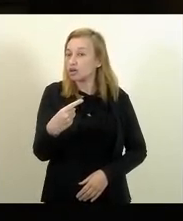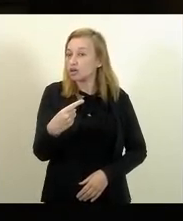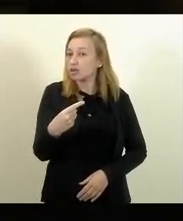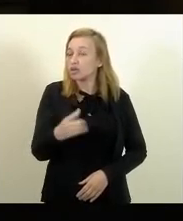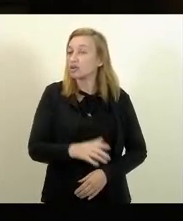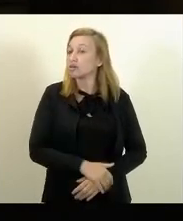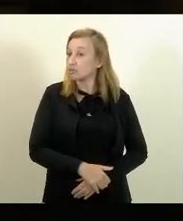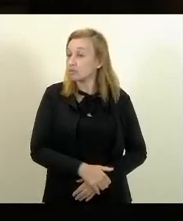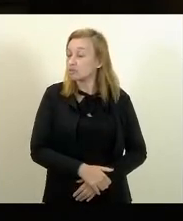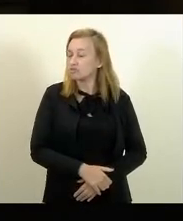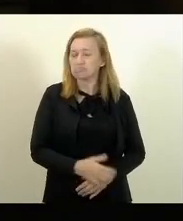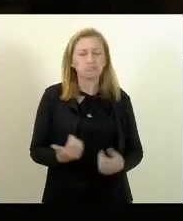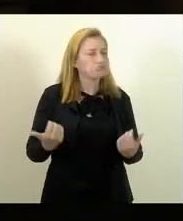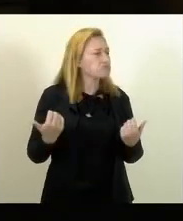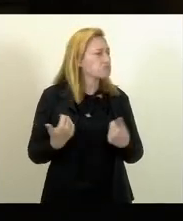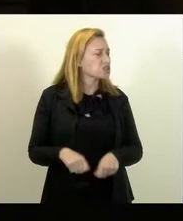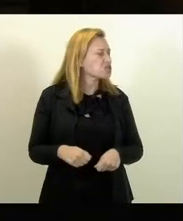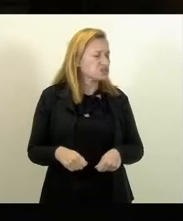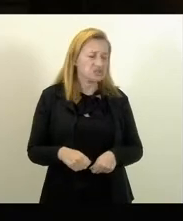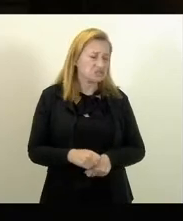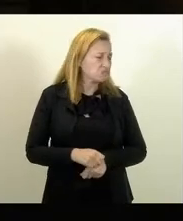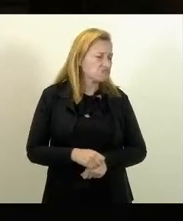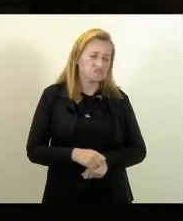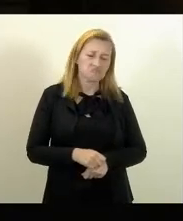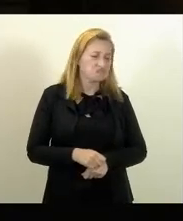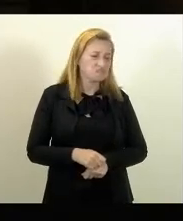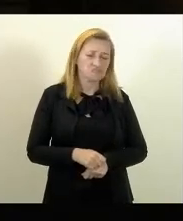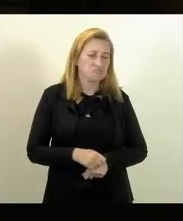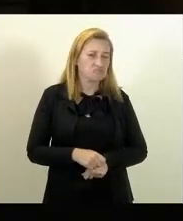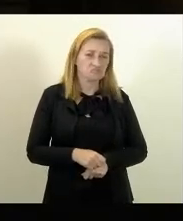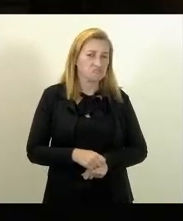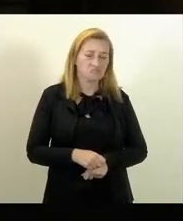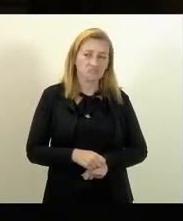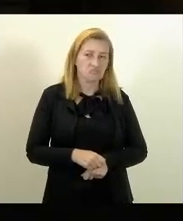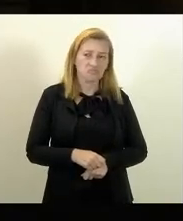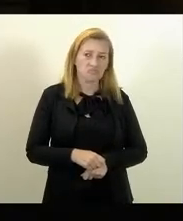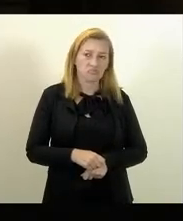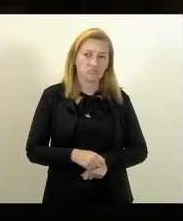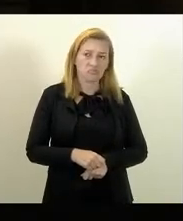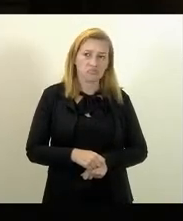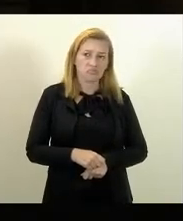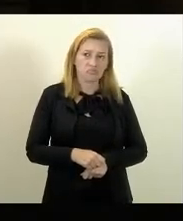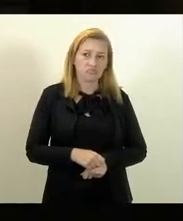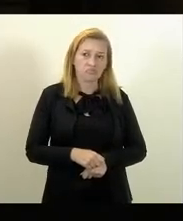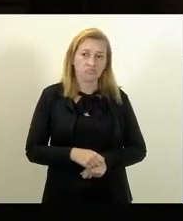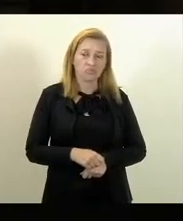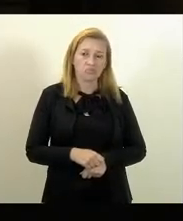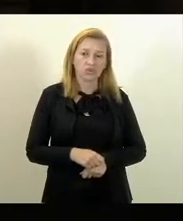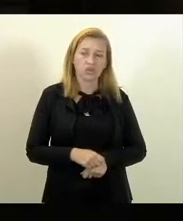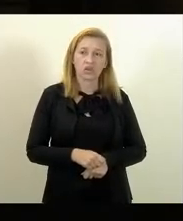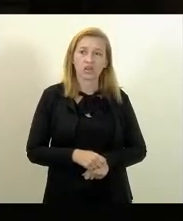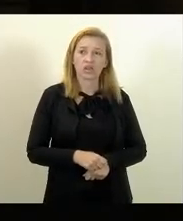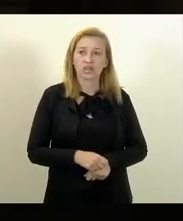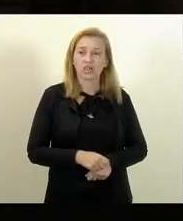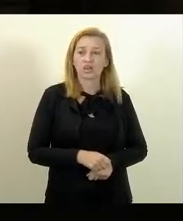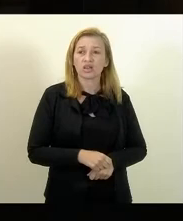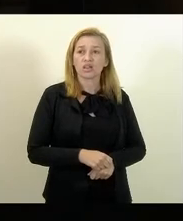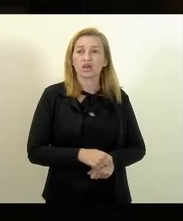18,8. Não precisa de forma alguma de estarmos recorrendo a